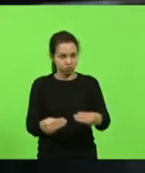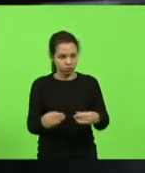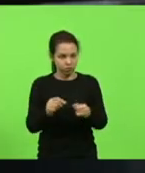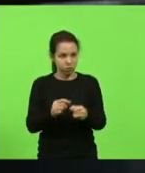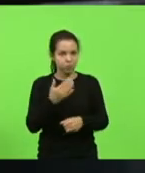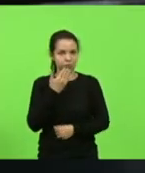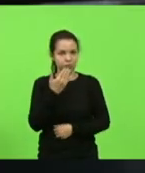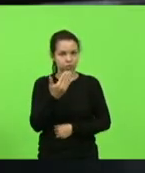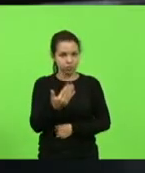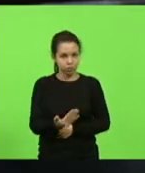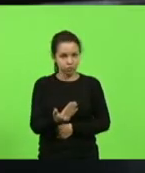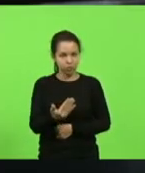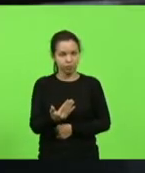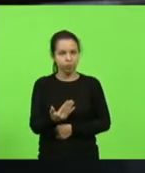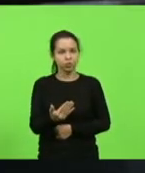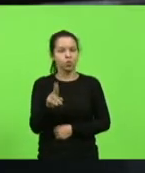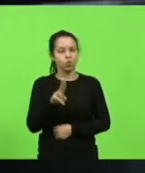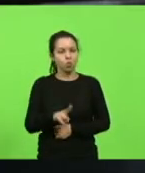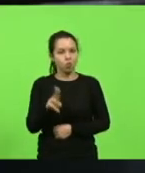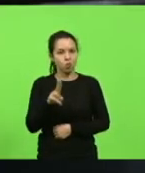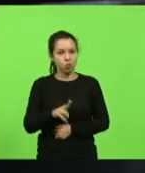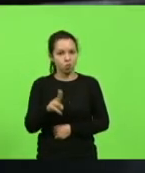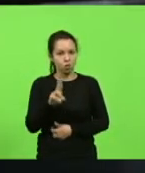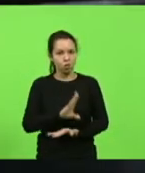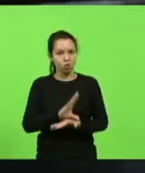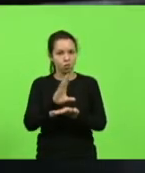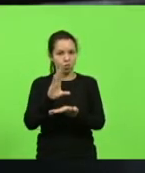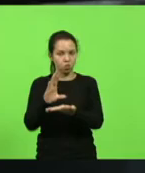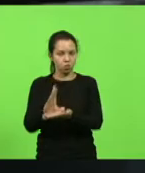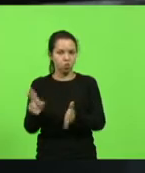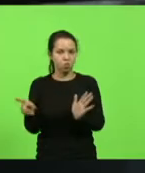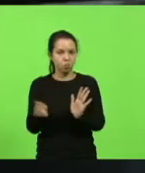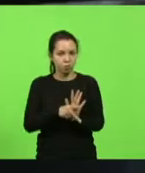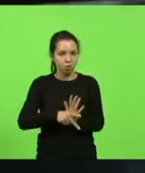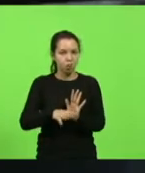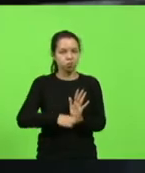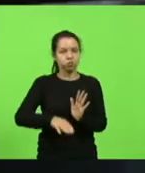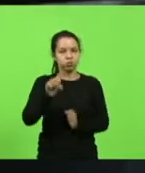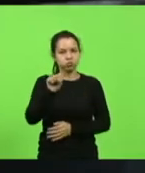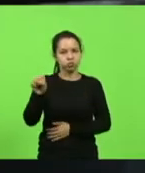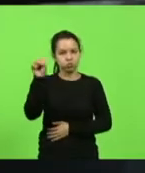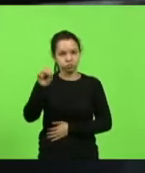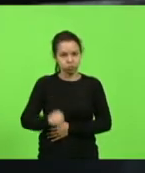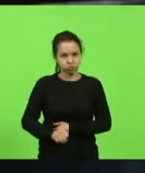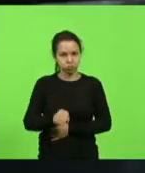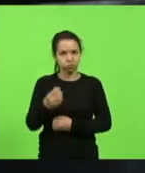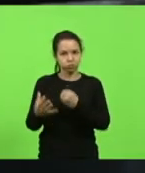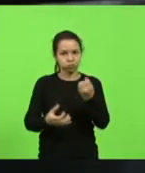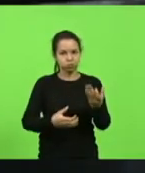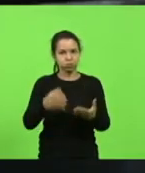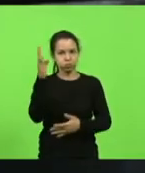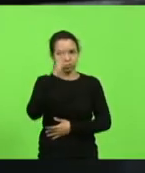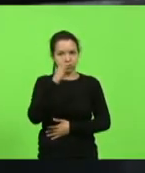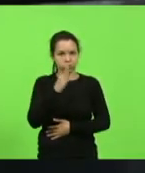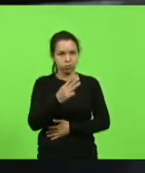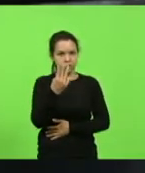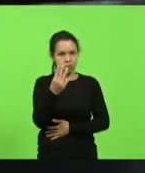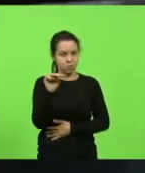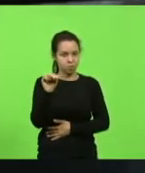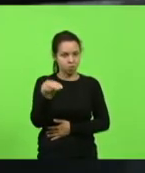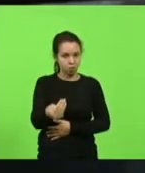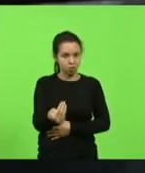pedido. Usou recursos do SUS para distribuir pelo país 3 milhões de comprimidos contra a